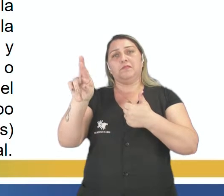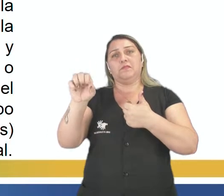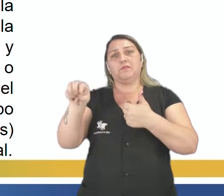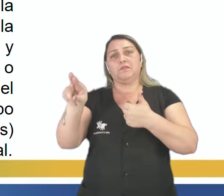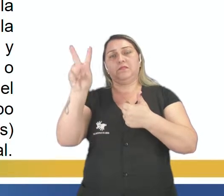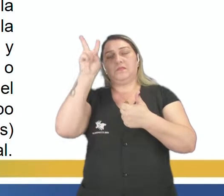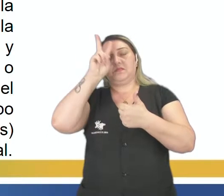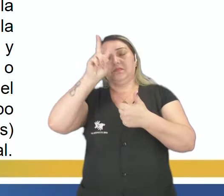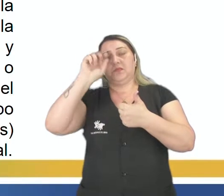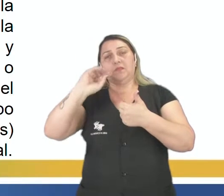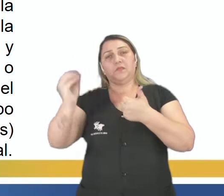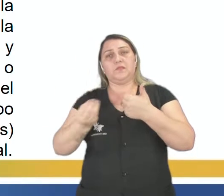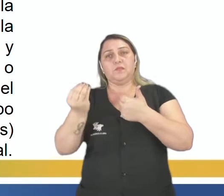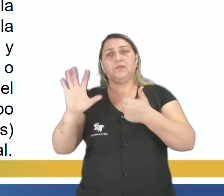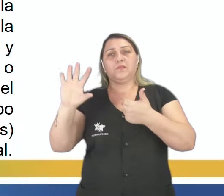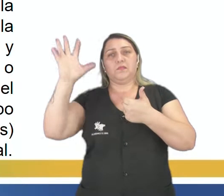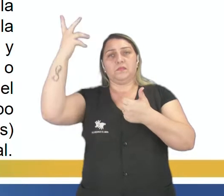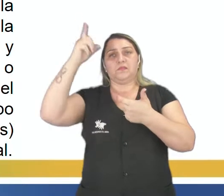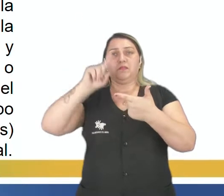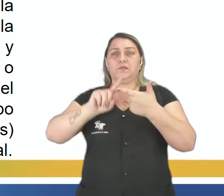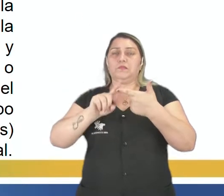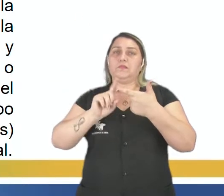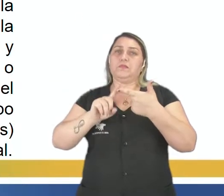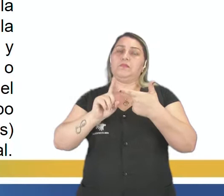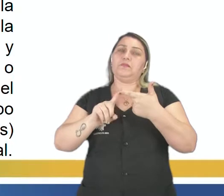acontece, bonitinho, direitinho, né?